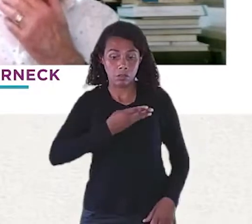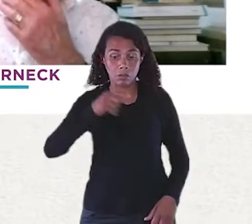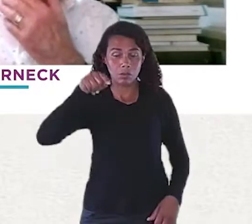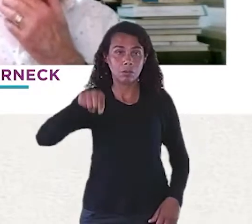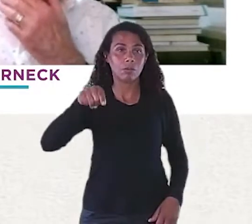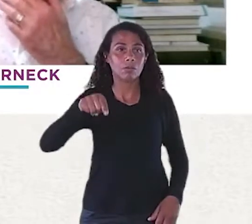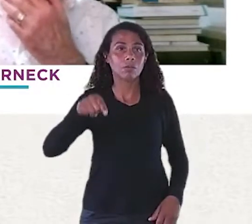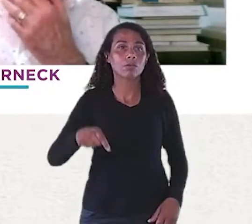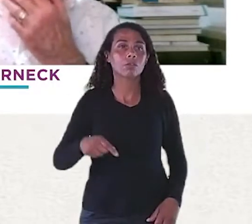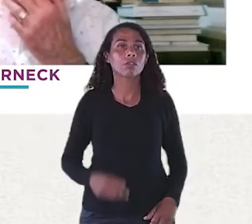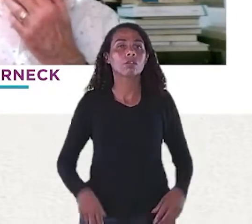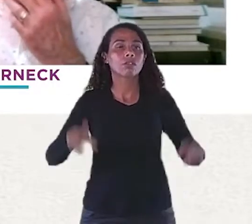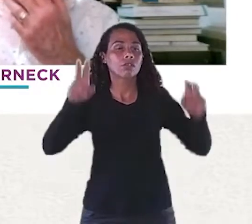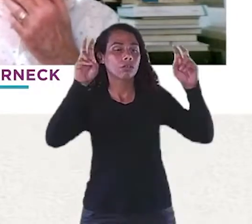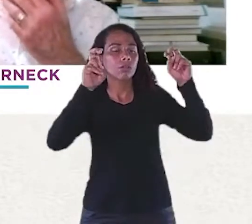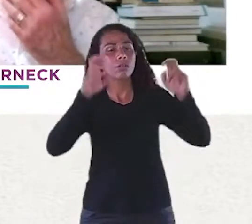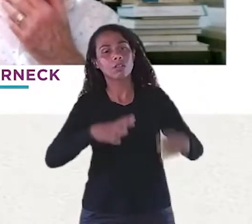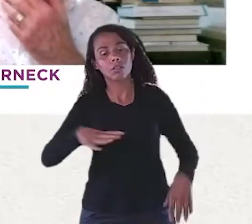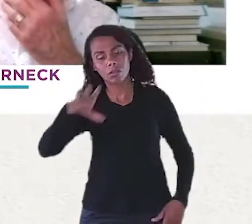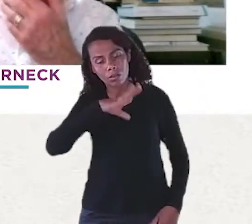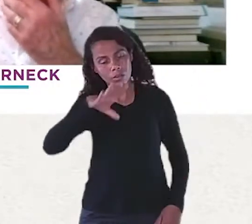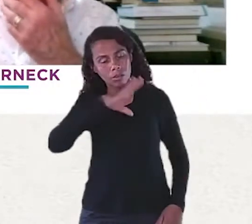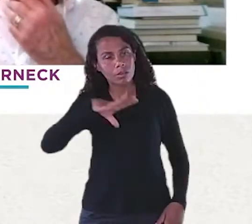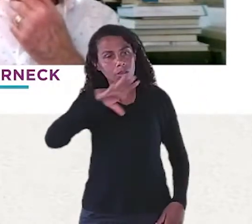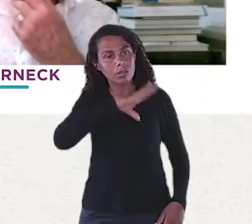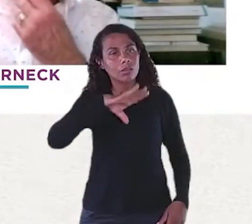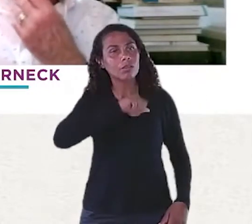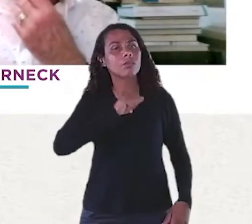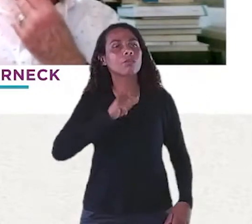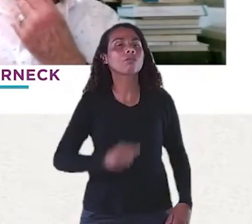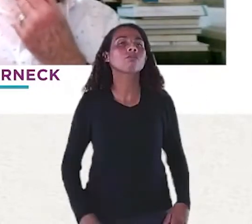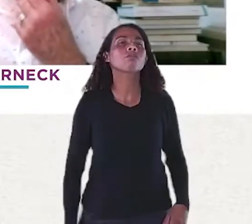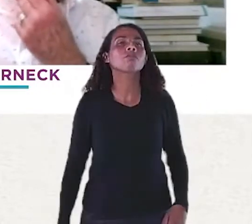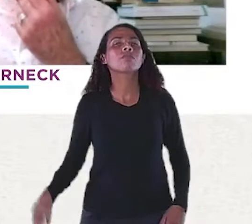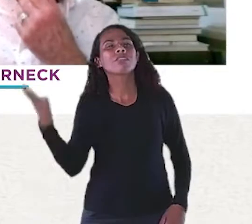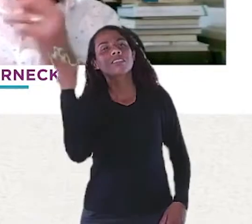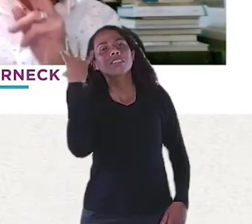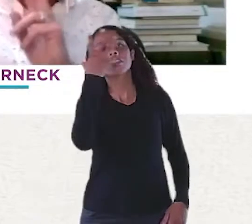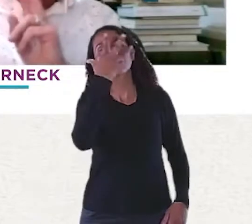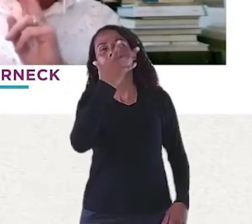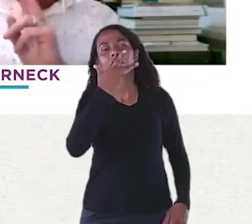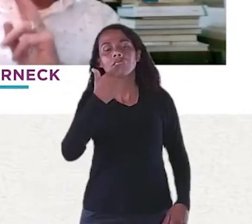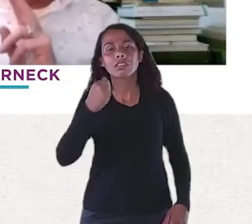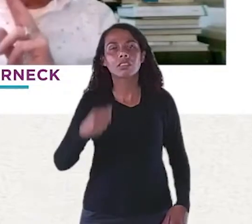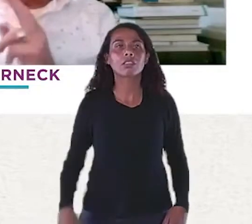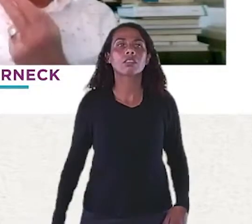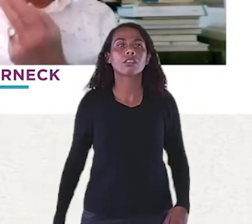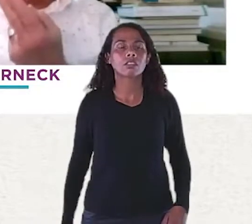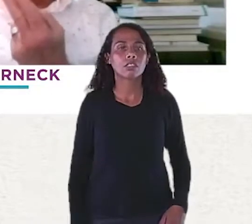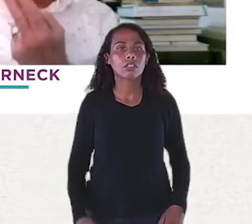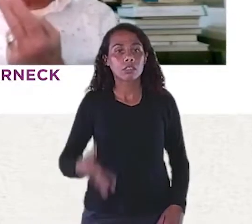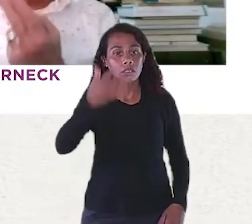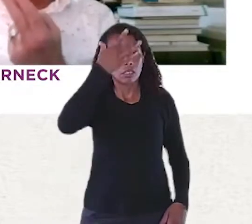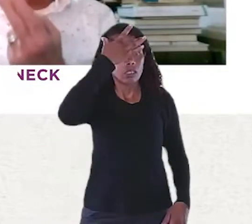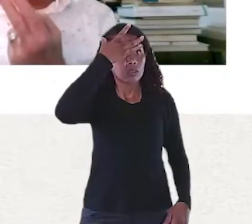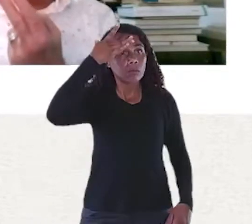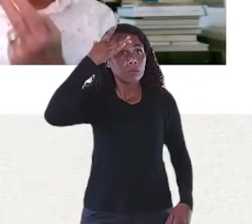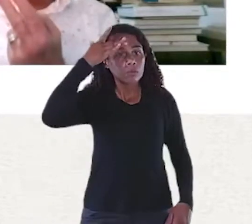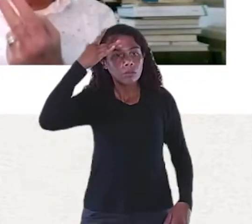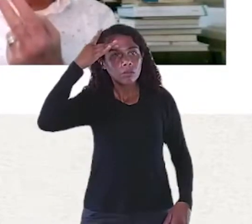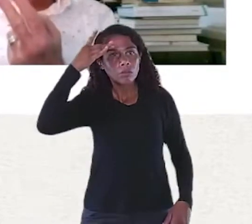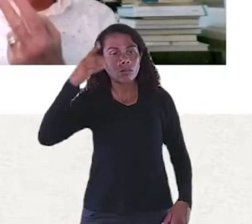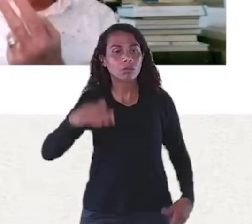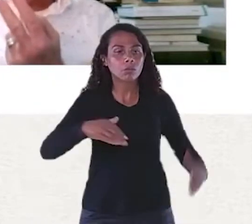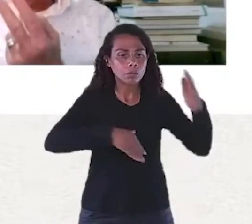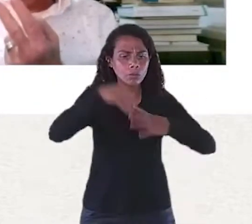ideia que eu gostaria de propor a algum estudioso aí de literatura, fazer um